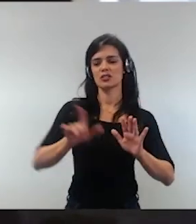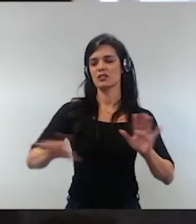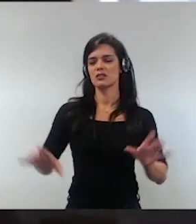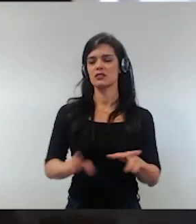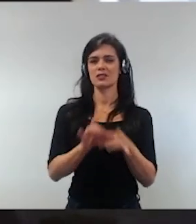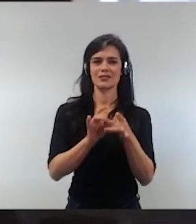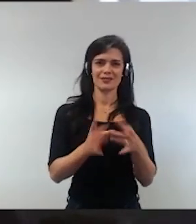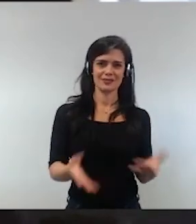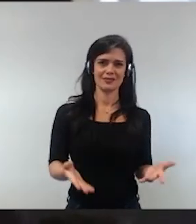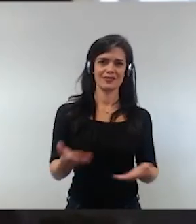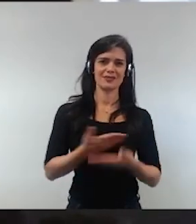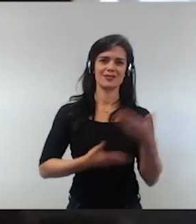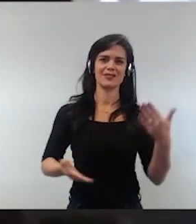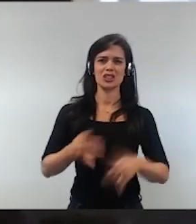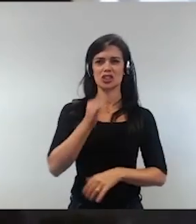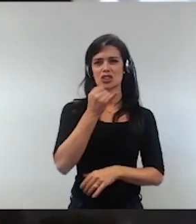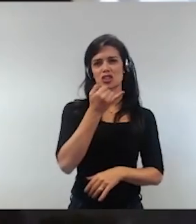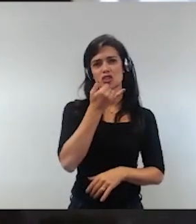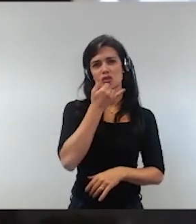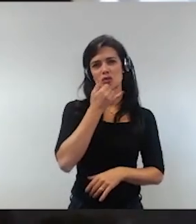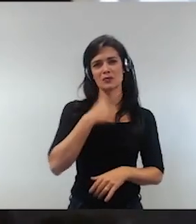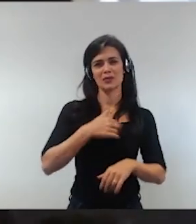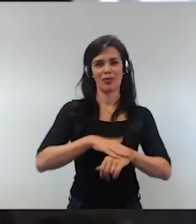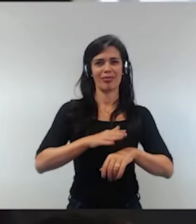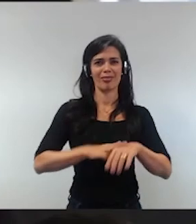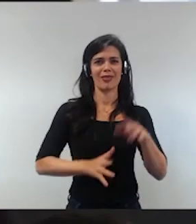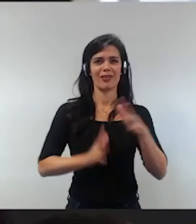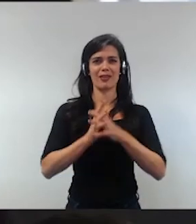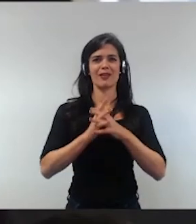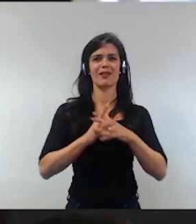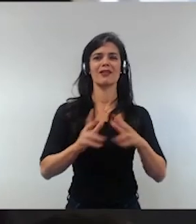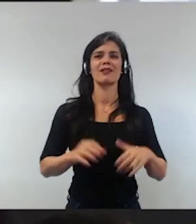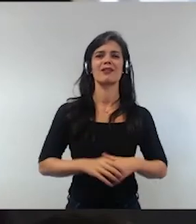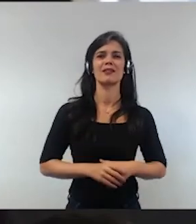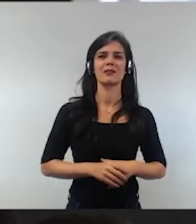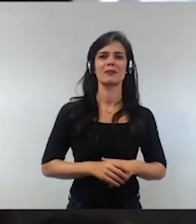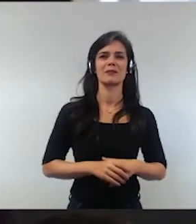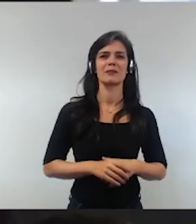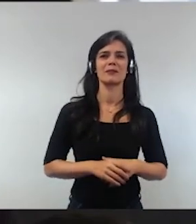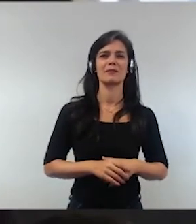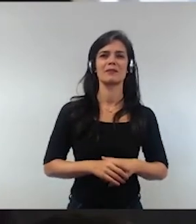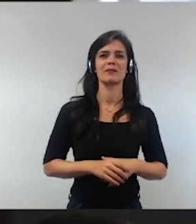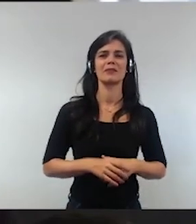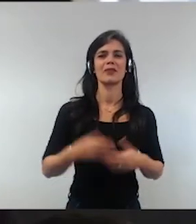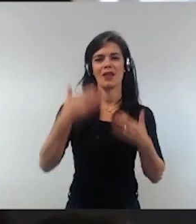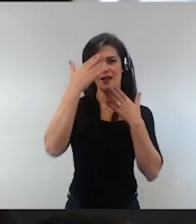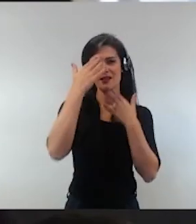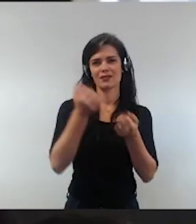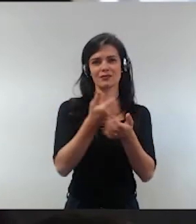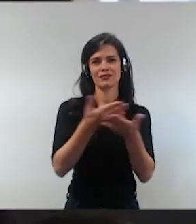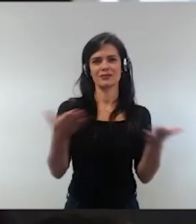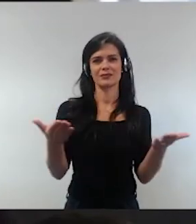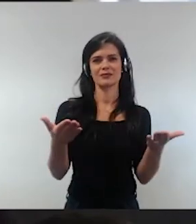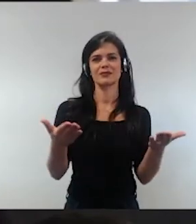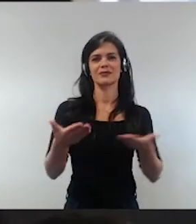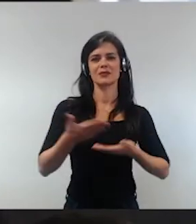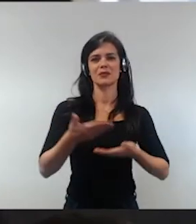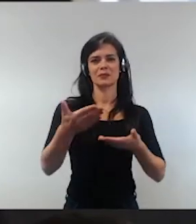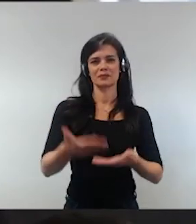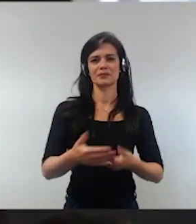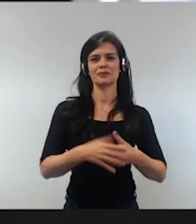literatura. Então, desculpa aí se eu passei um pouquinho do tempo, mas eu queria deixar essas palavras e agradecendo aqui mais uma vez o